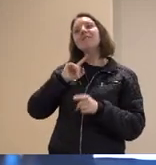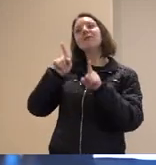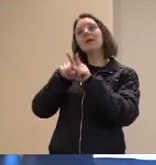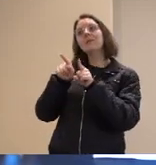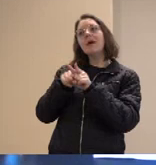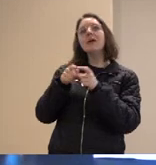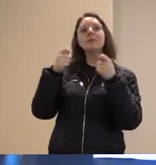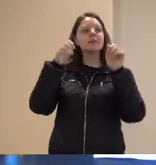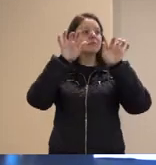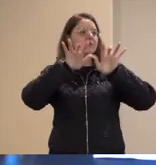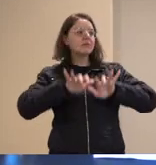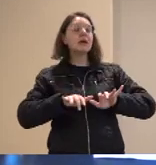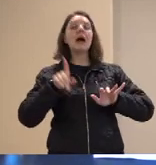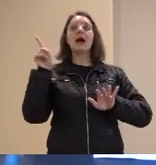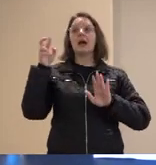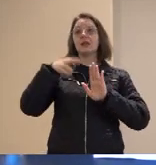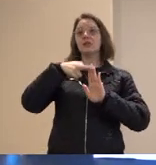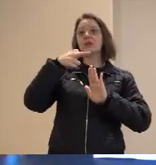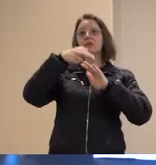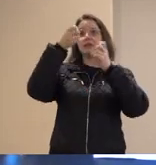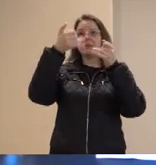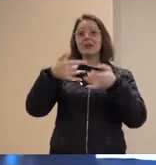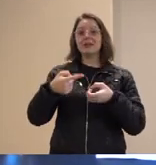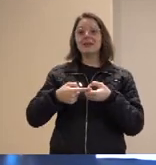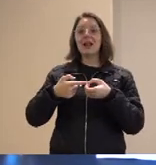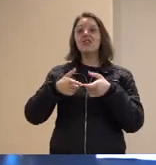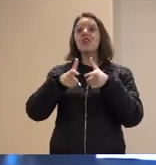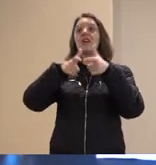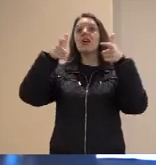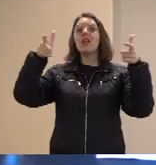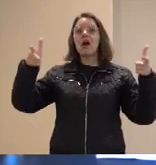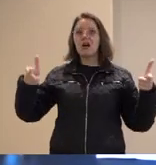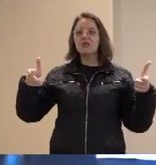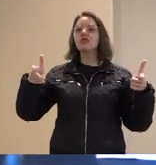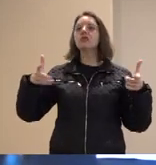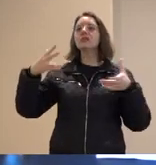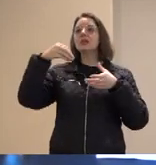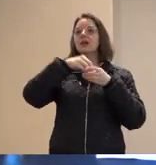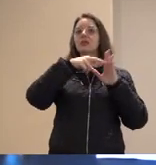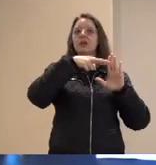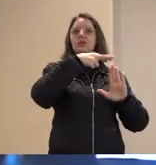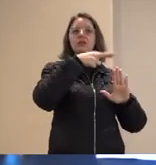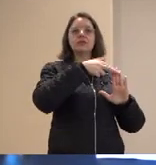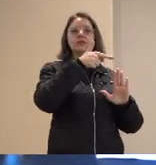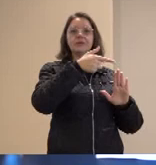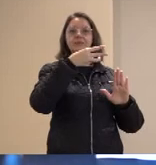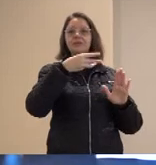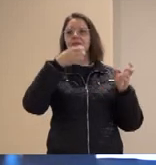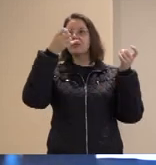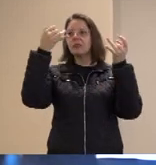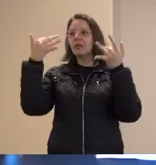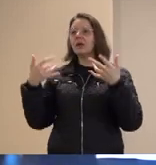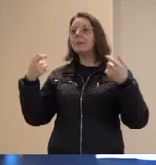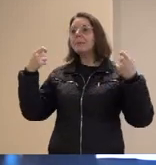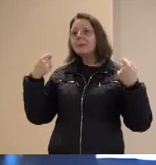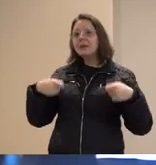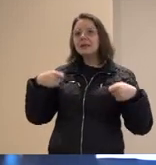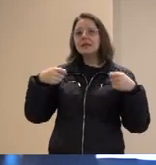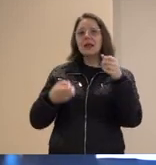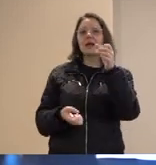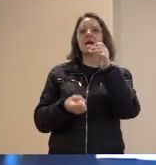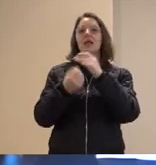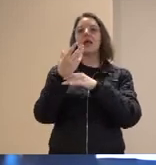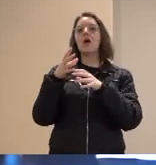na resolução, cidades grandes, pela resolução 23, deveriam implantar